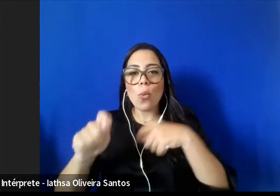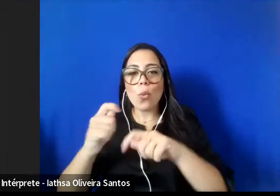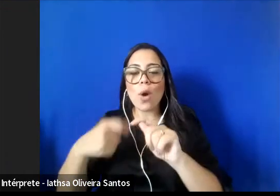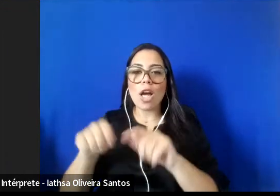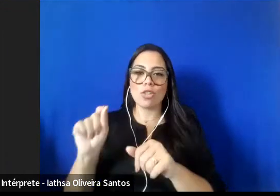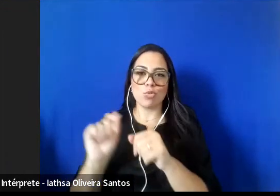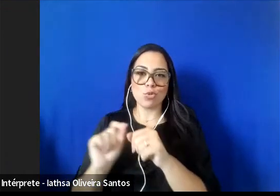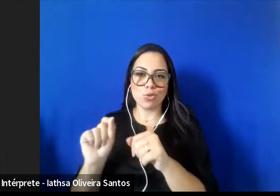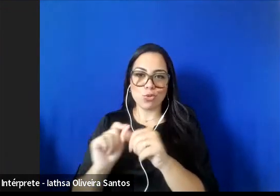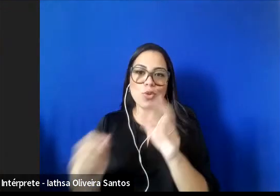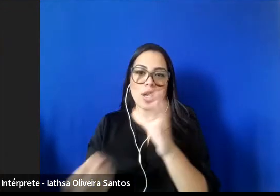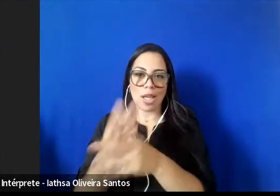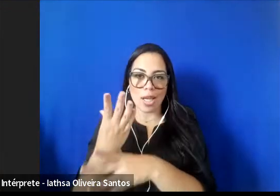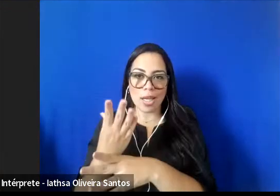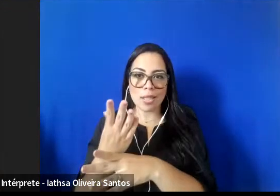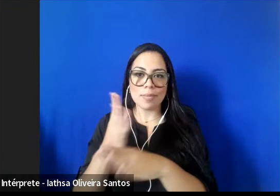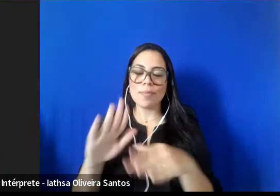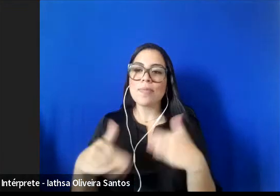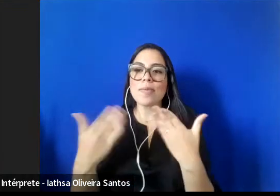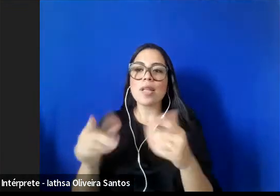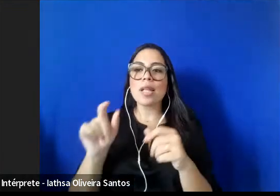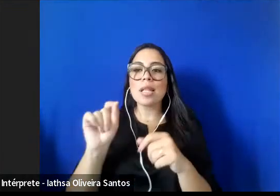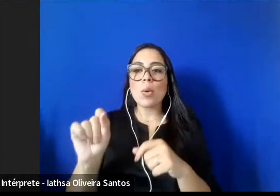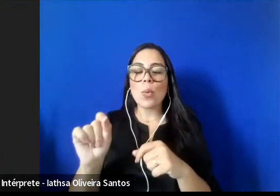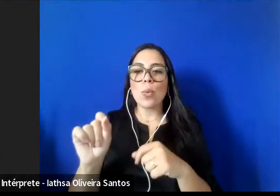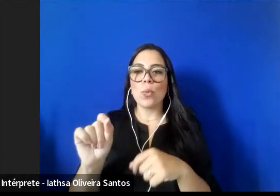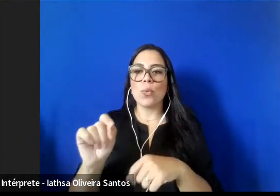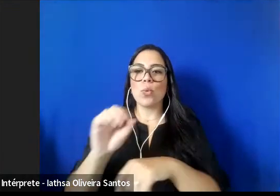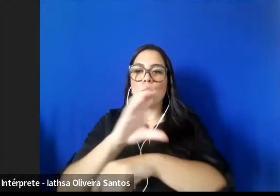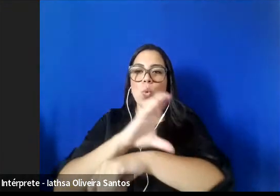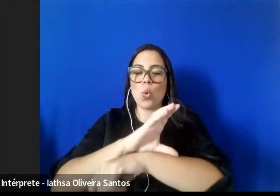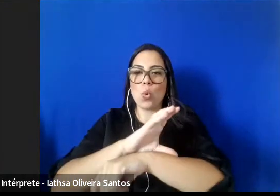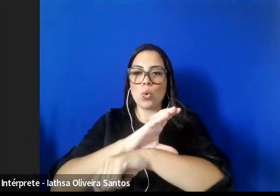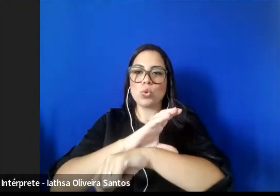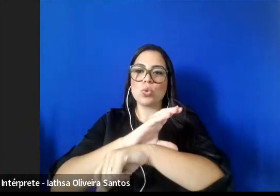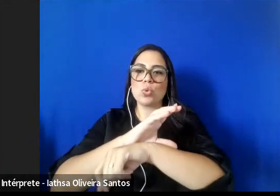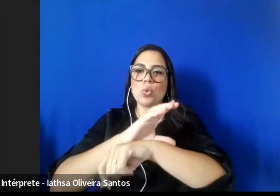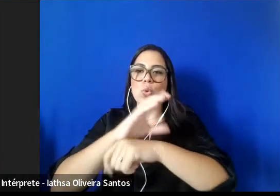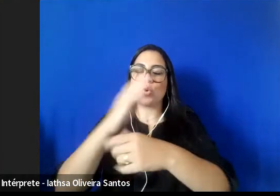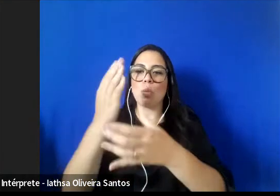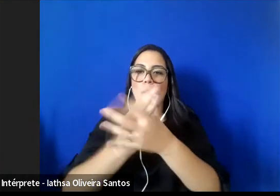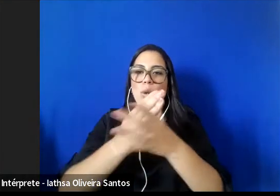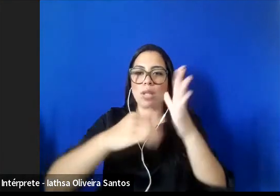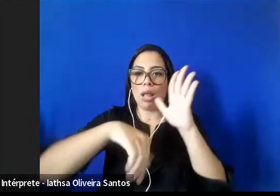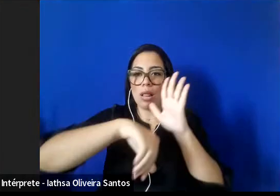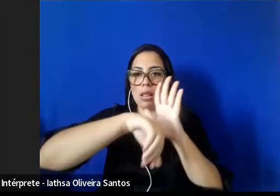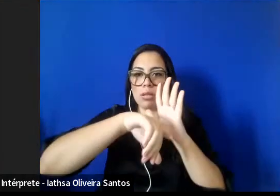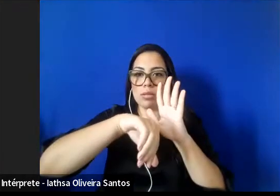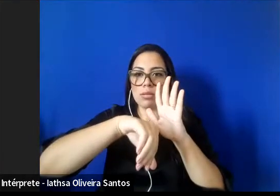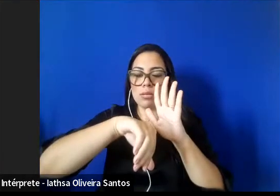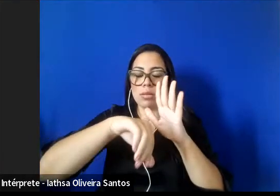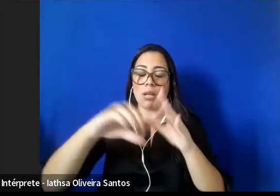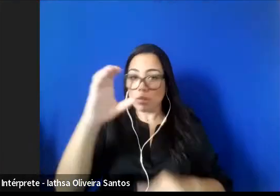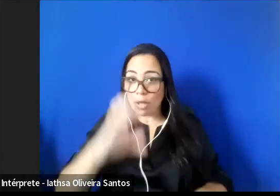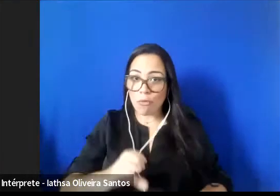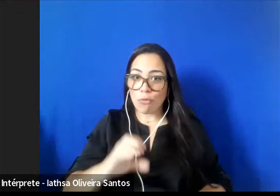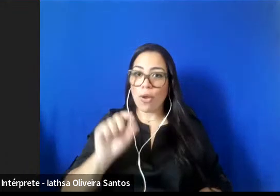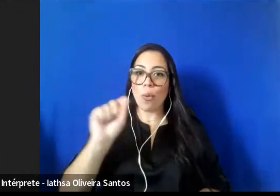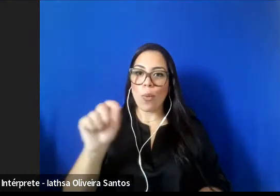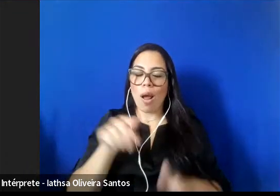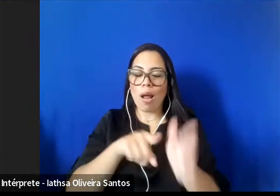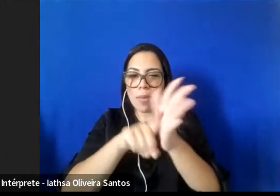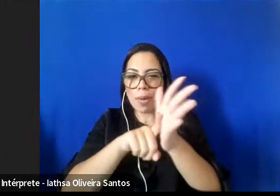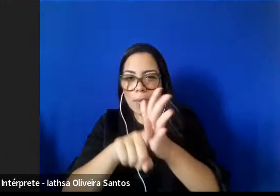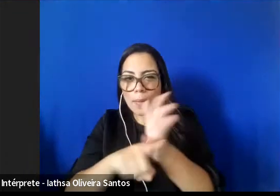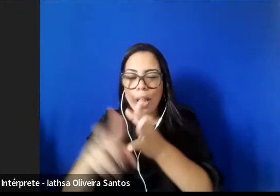Então, o Código de Processo Civil ele permite isso. O juiz não usa essa, ele não explora as técnicas do